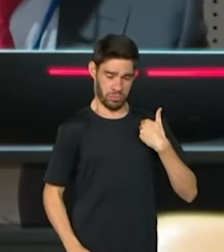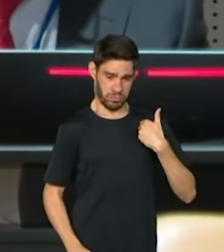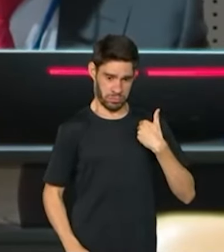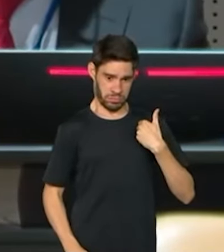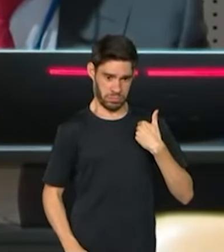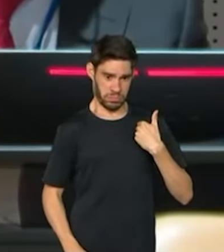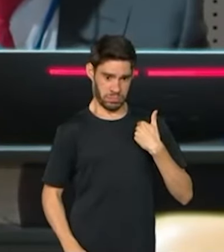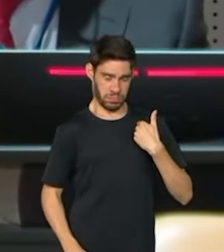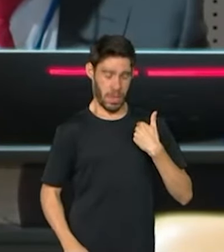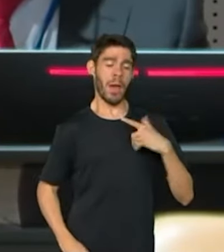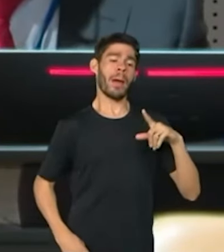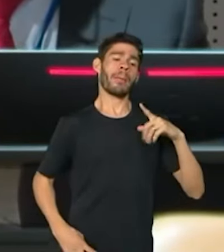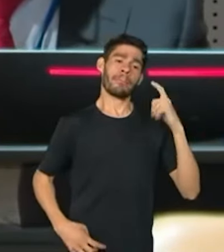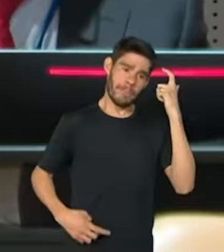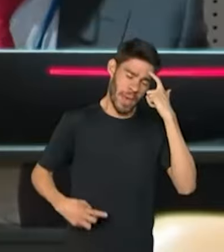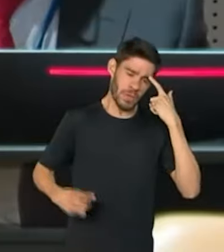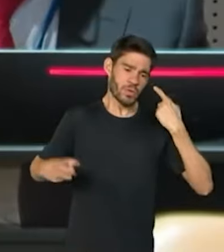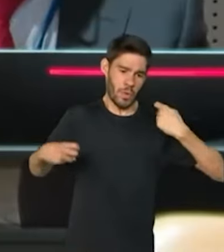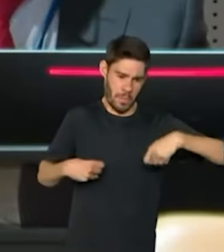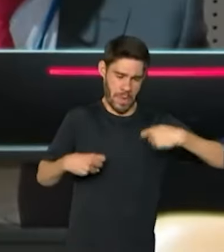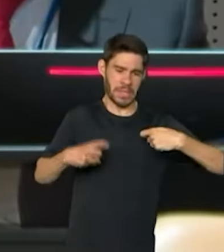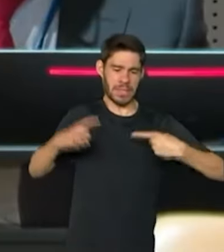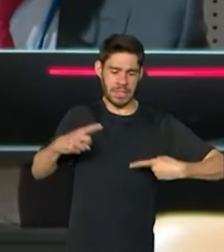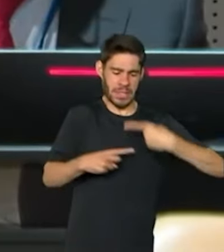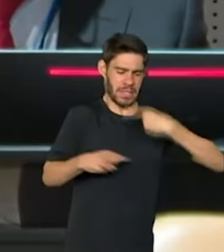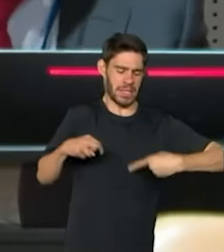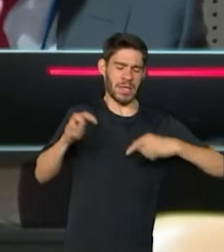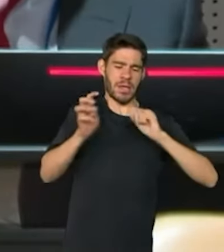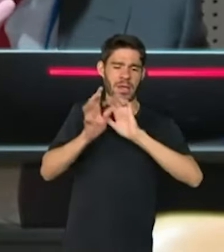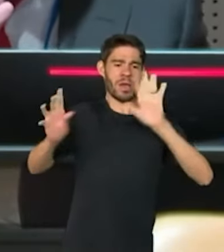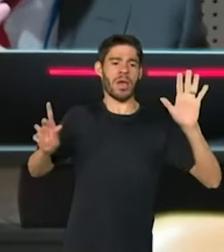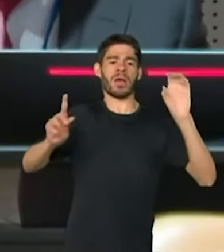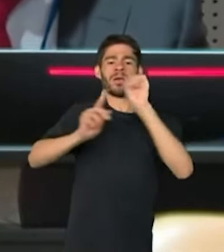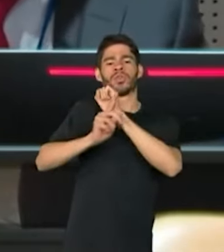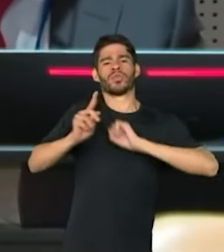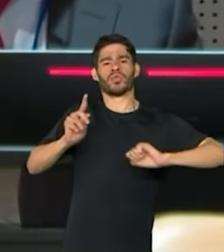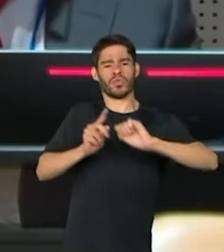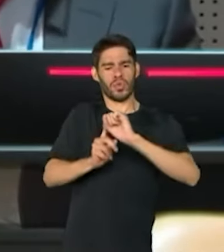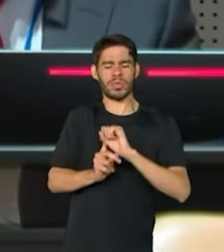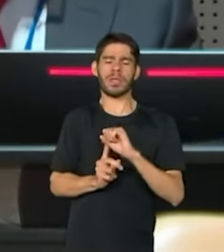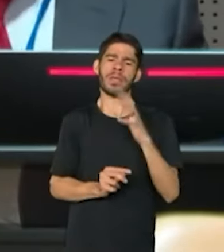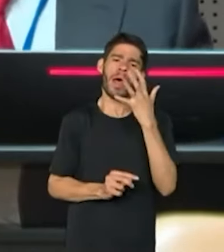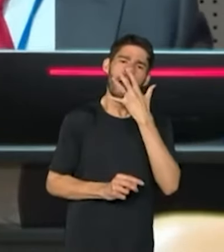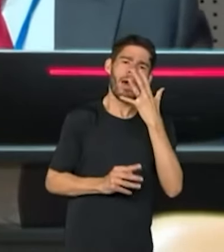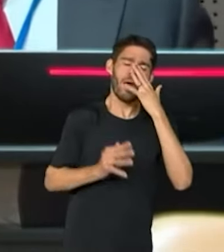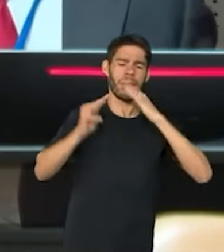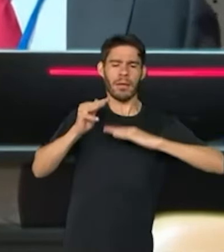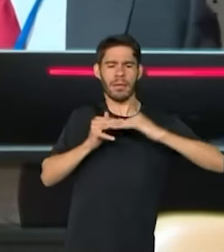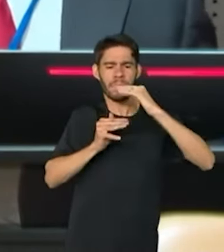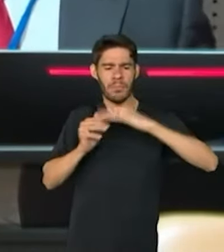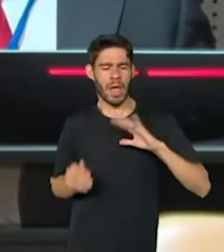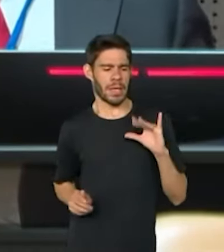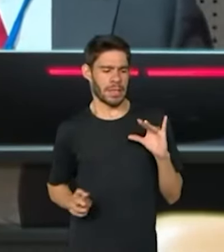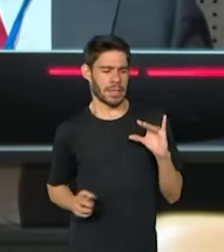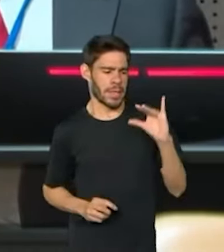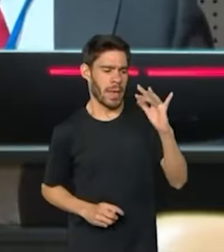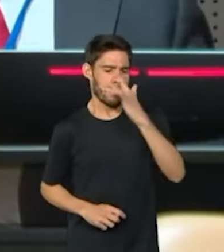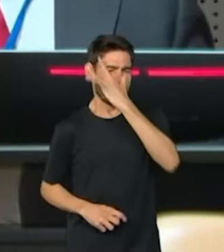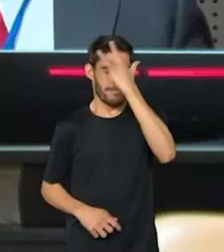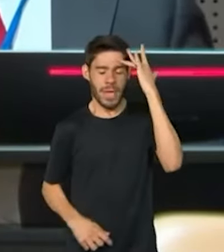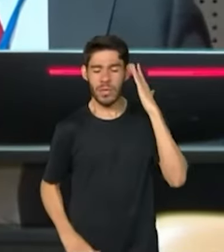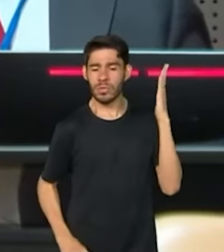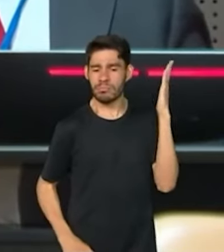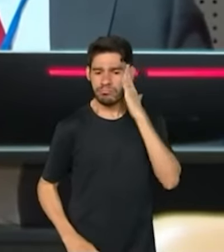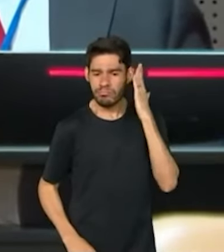que nós temos que fazer um debate muito, muito transparente com a sociedade, ouvir, sabe, os especialistas, os cientistas, as pessoas que